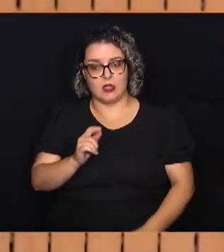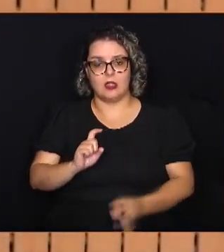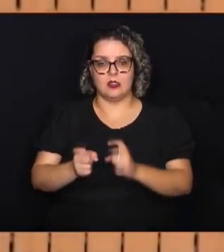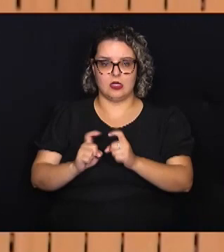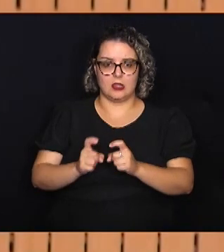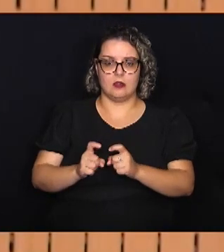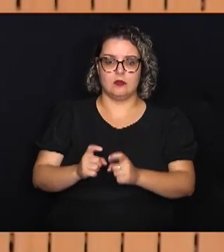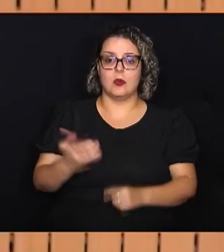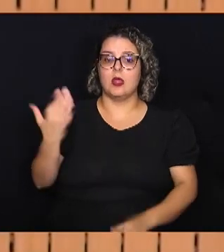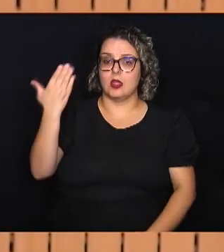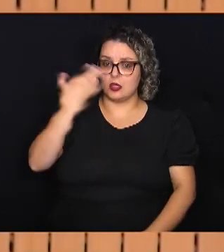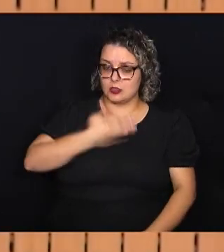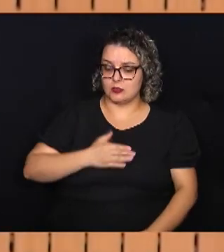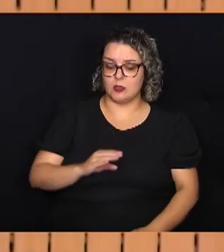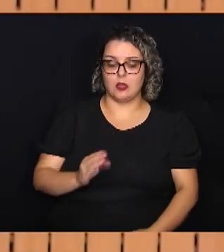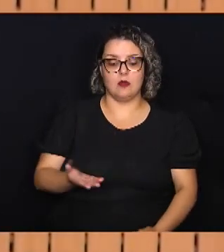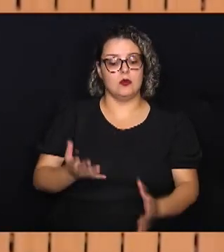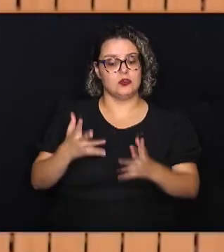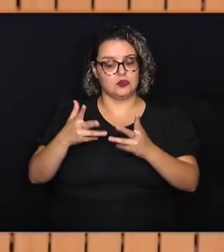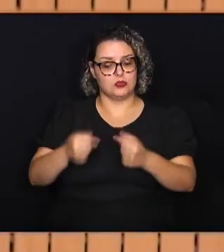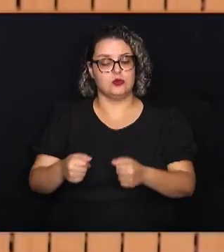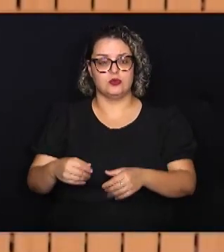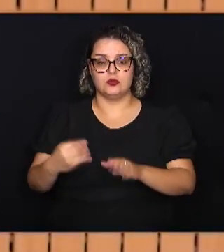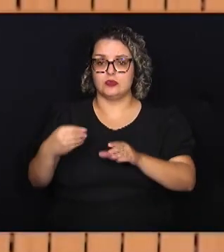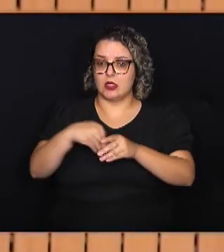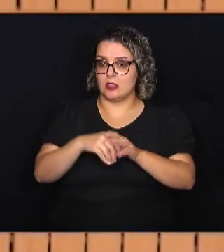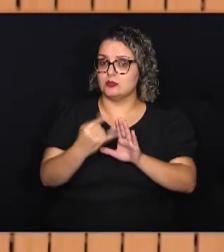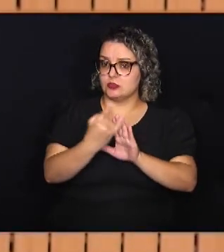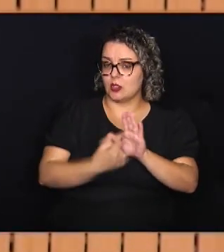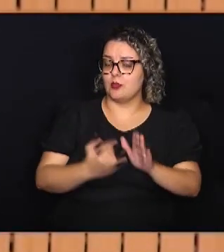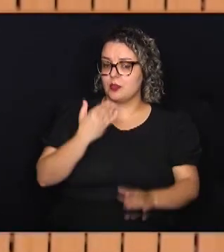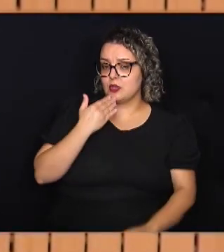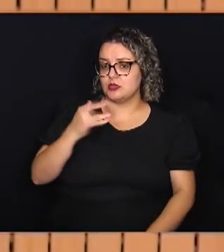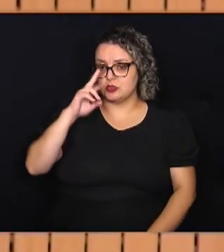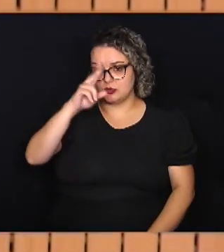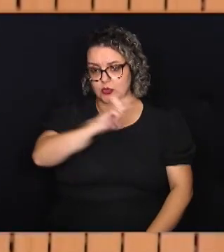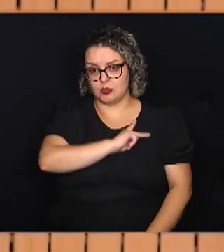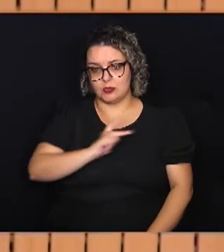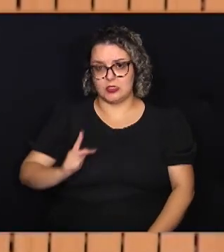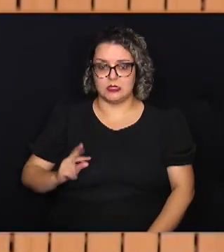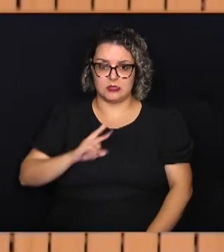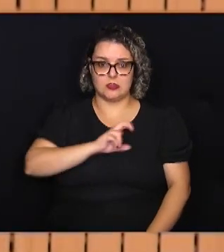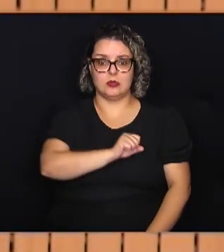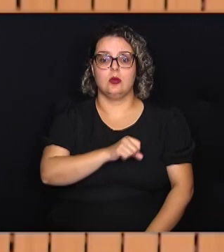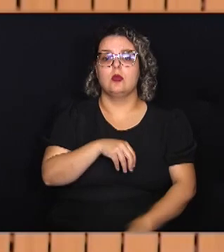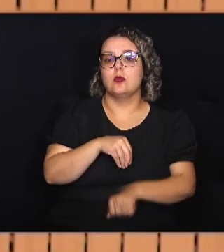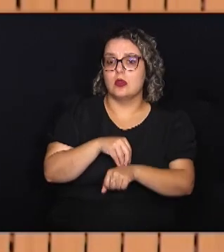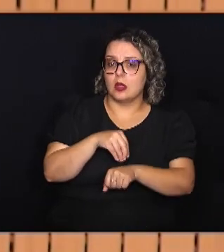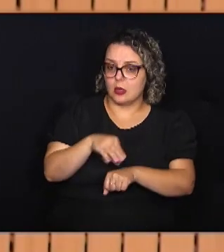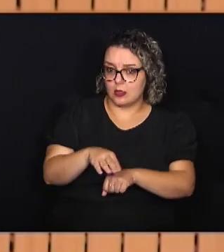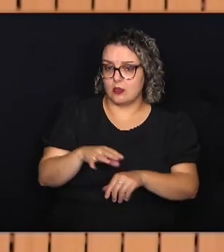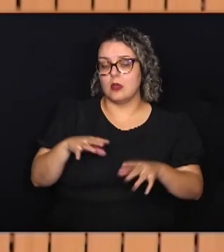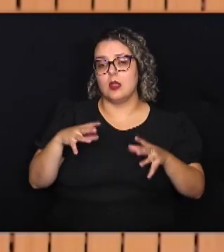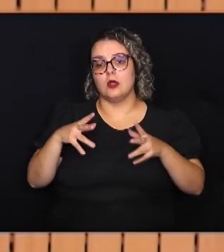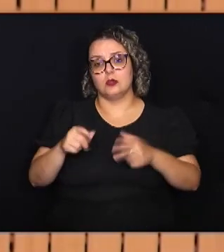provas técnicas contidas nesses documentos, solicitamos ao nobre presidente da Câmara Municipal o encaminhamento